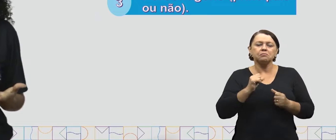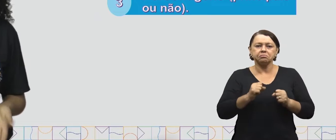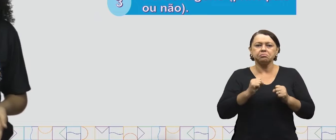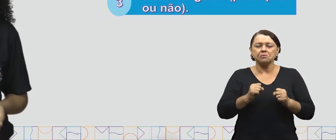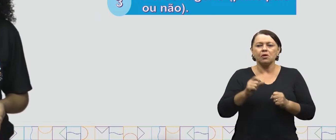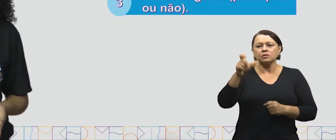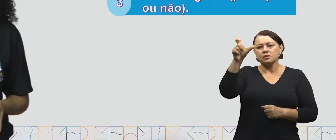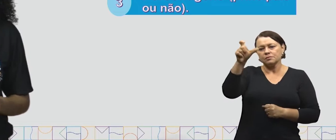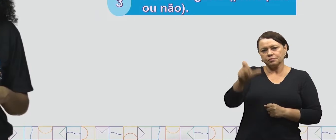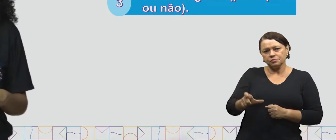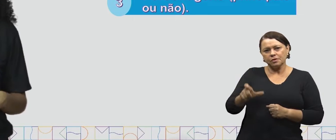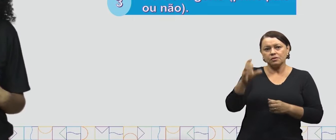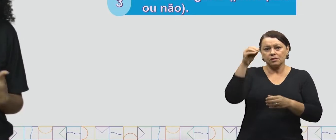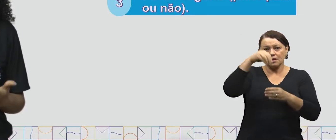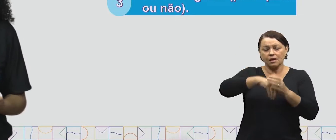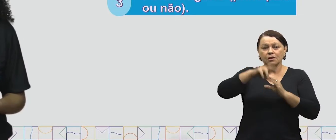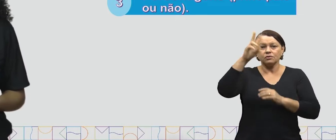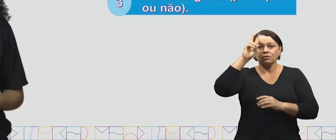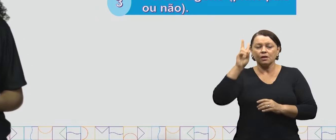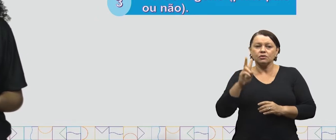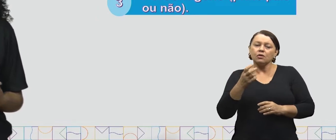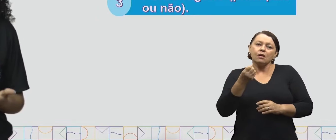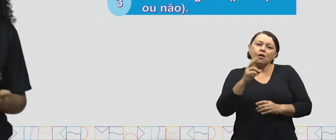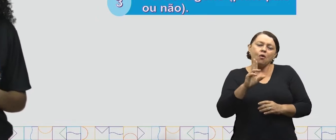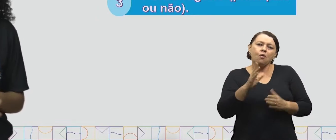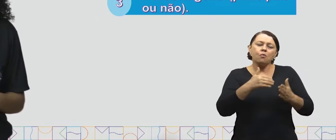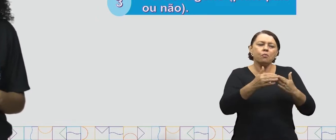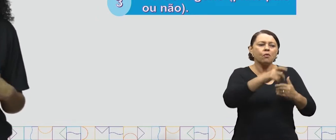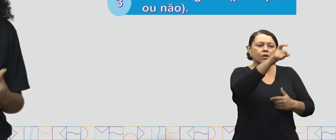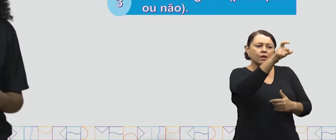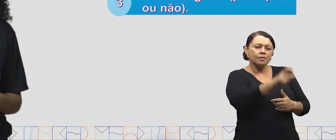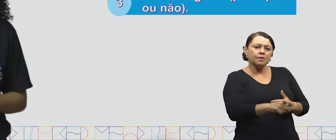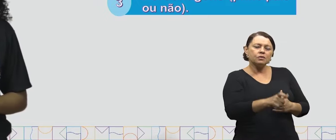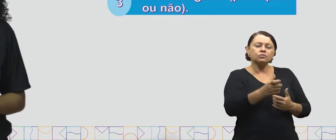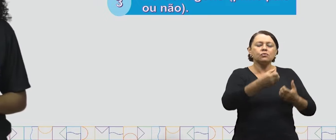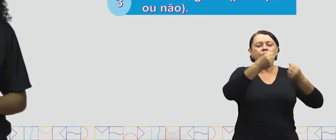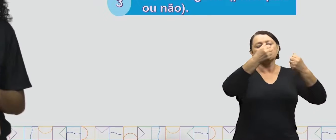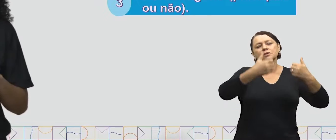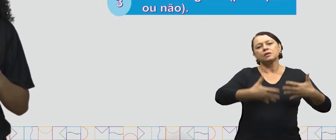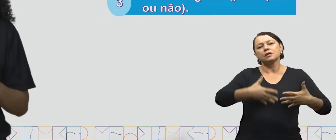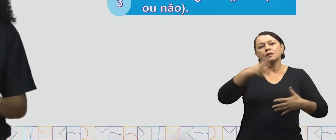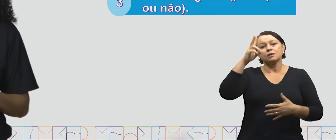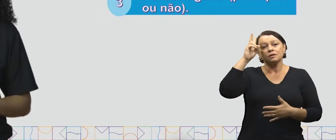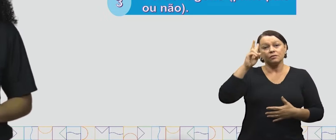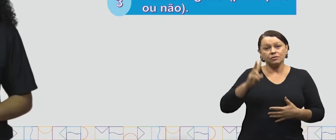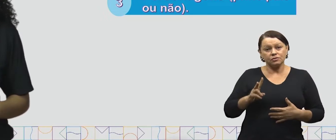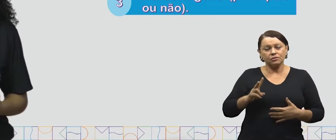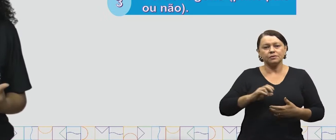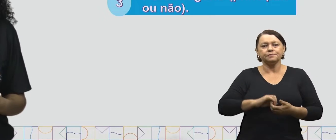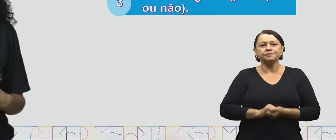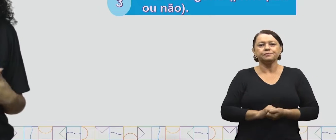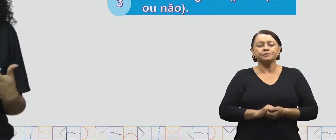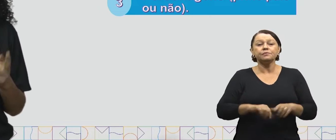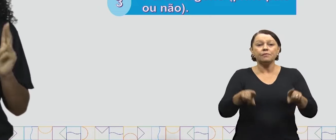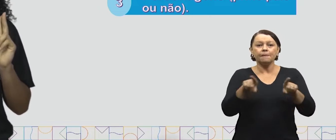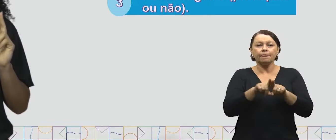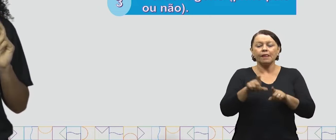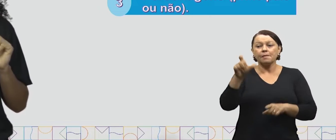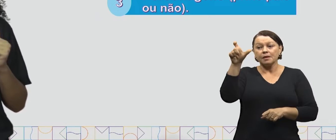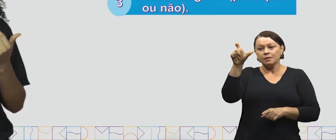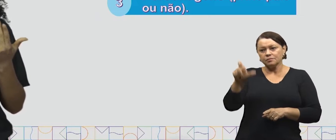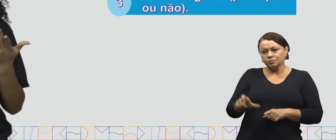um personagem da história ou ser apenas alguém contando algo que aconteceu. O narrador também pode ter